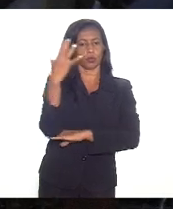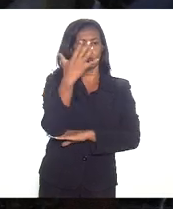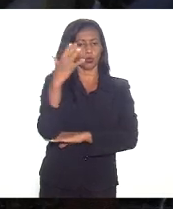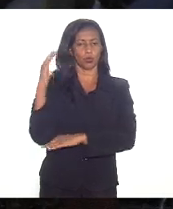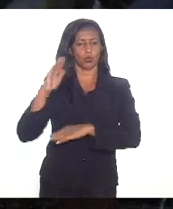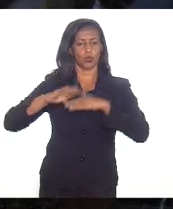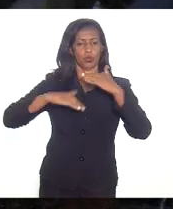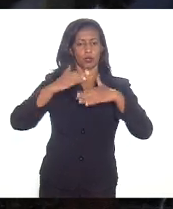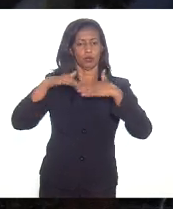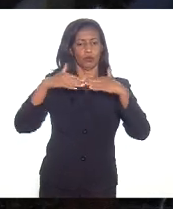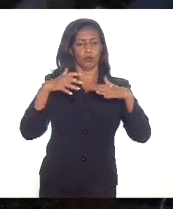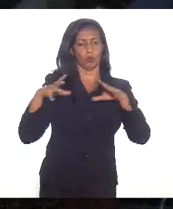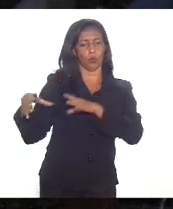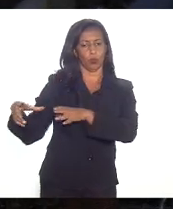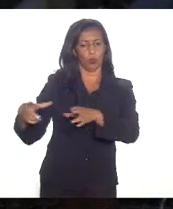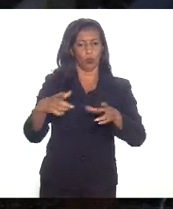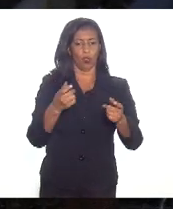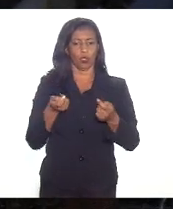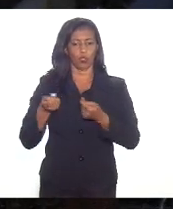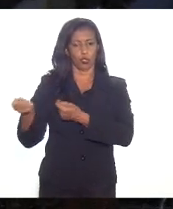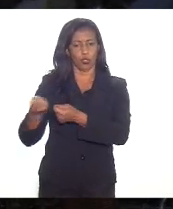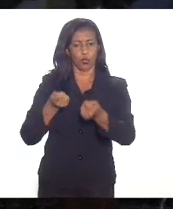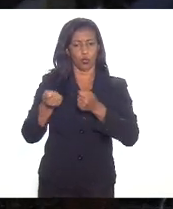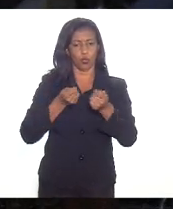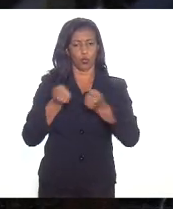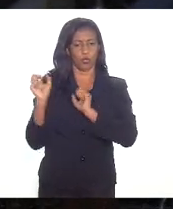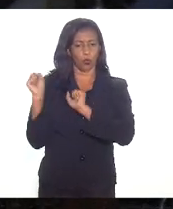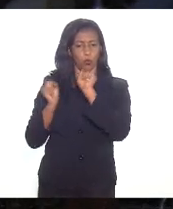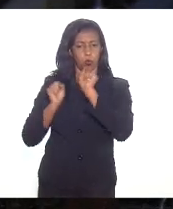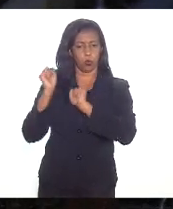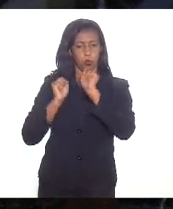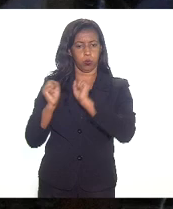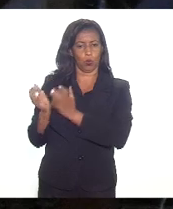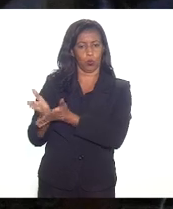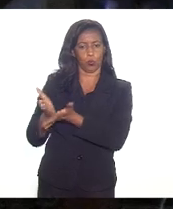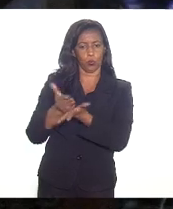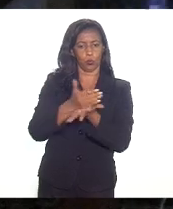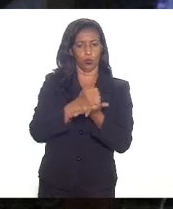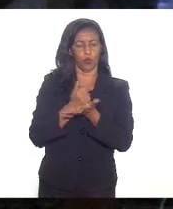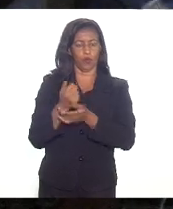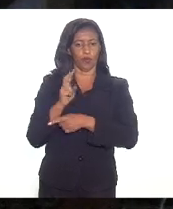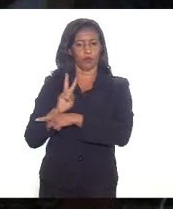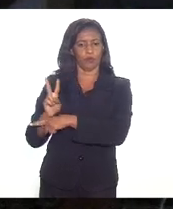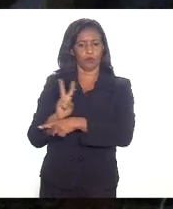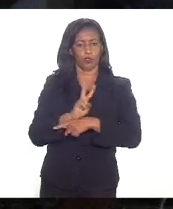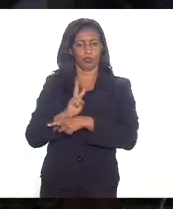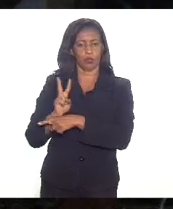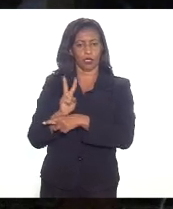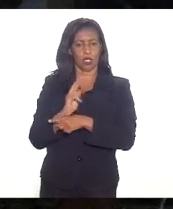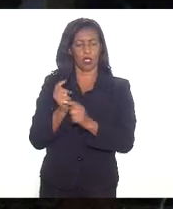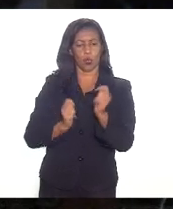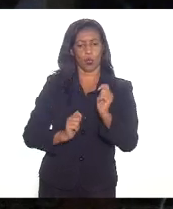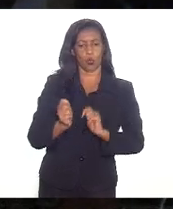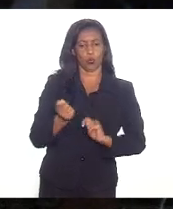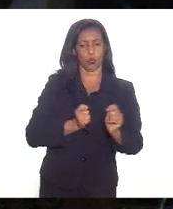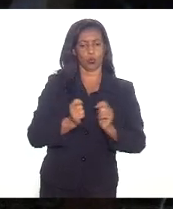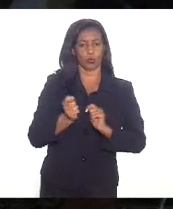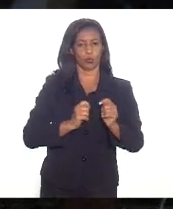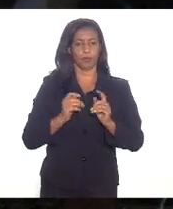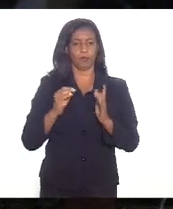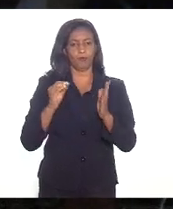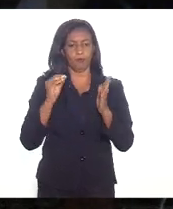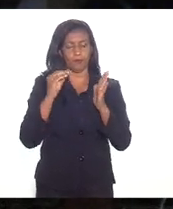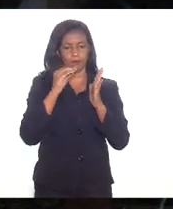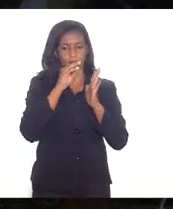Desenvolvimento Regional, de Economia, Indústria e Comércio e de Orçamento, Finanças, Fiscalização Financeira e Controle, as emendas